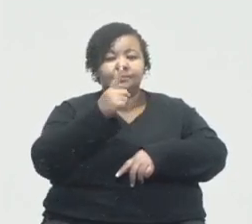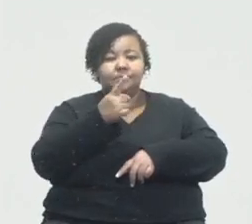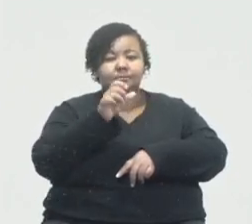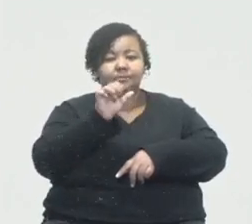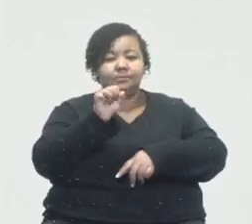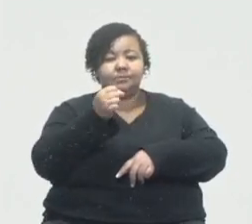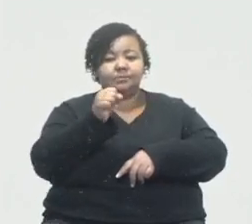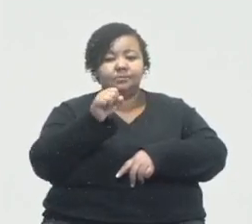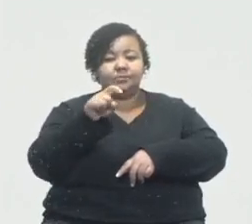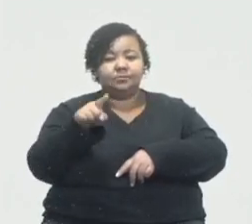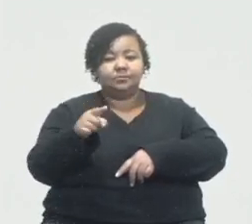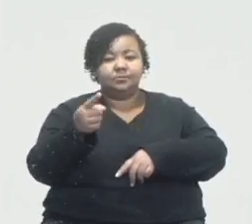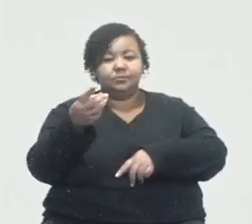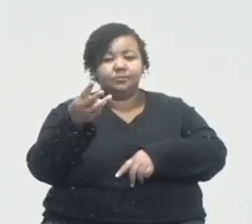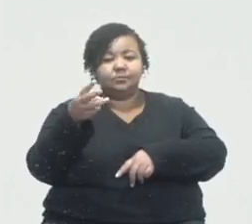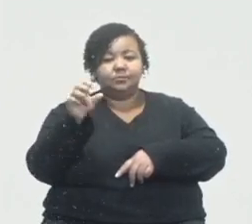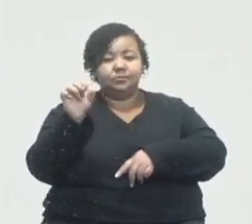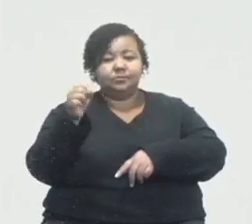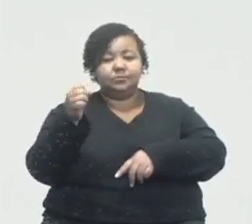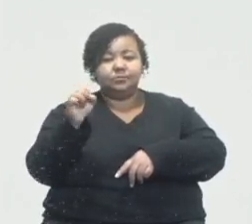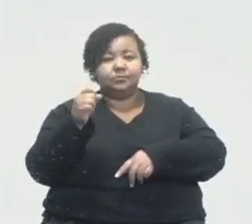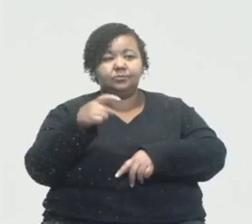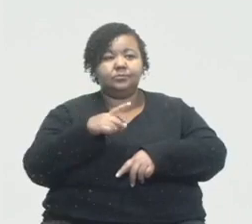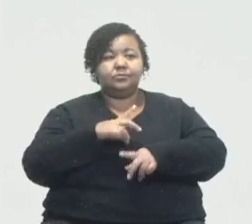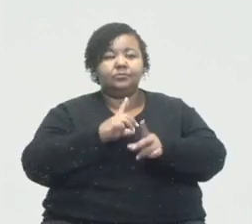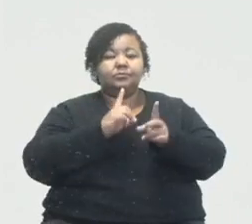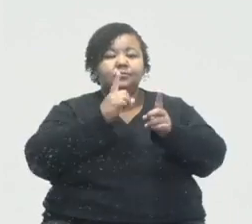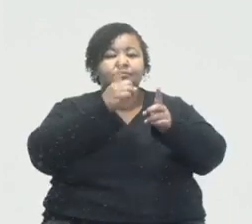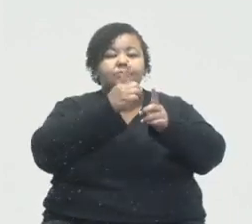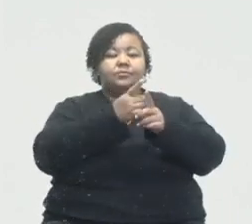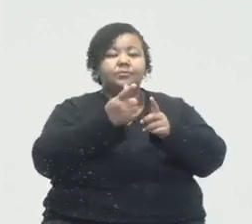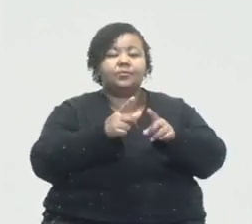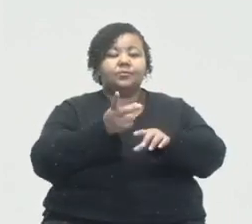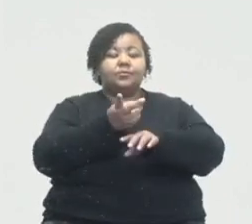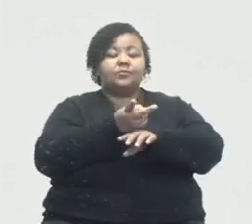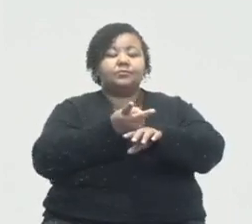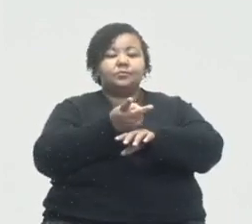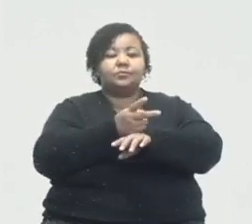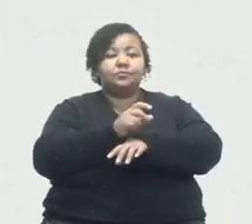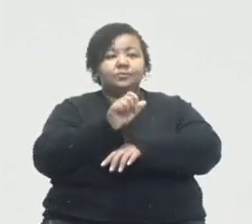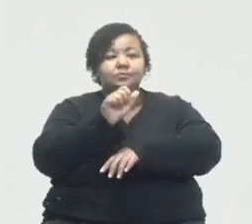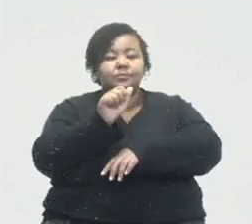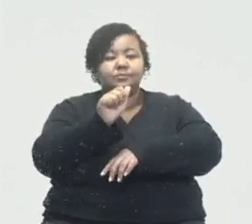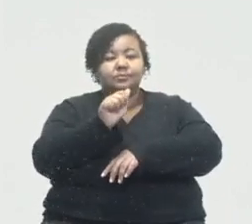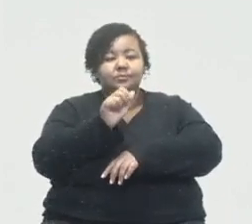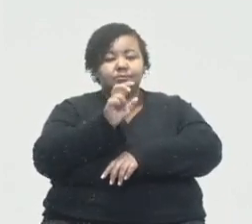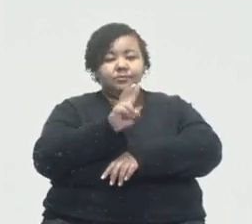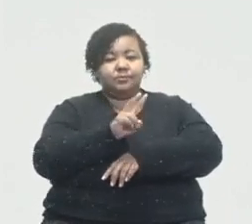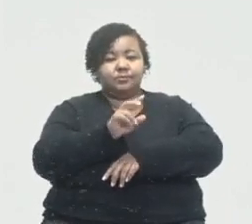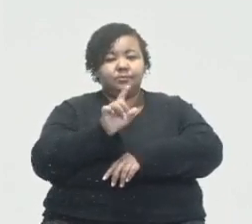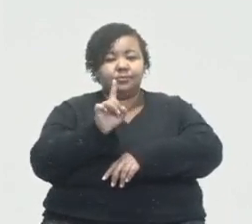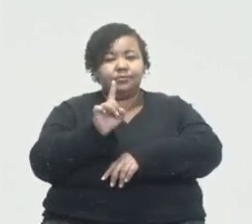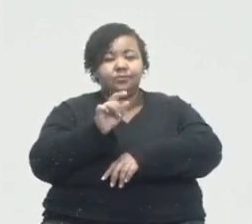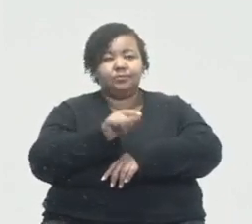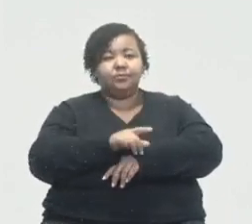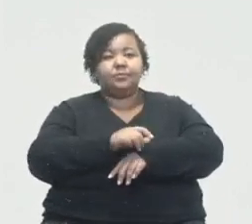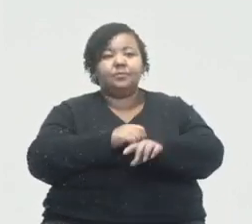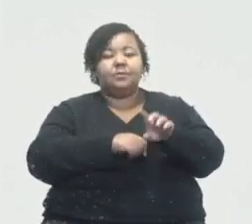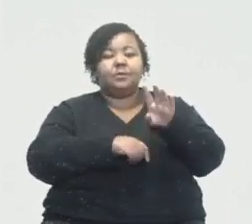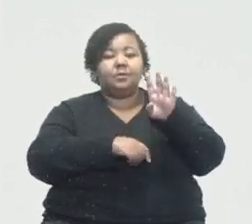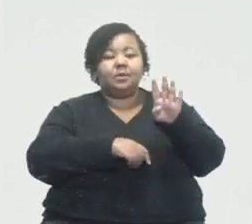e 38. Estamos procurando nossos escalares. O V1, ele é